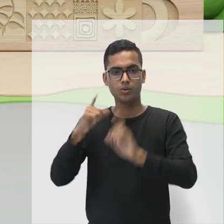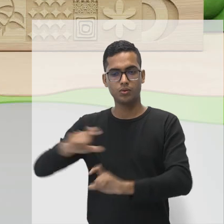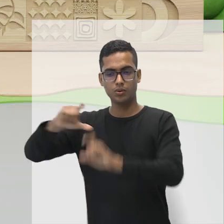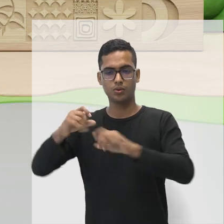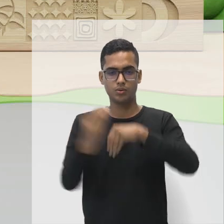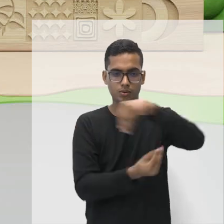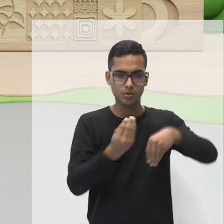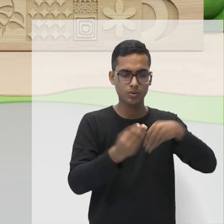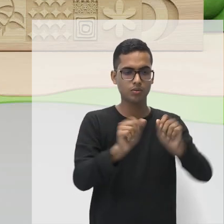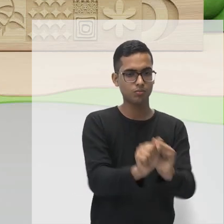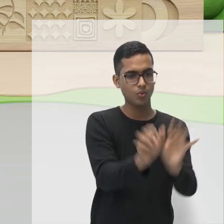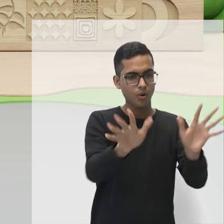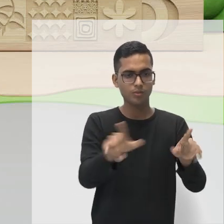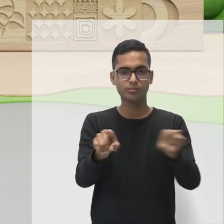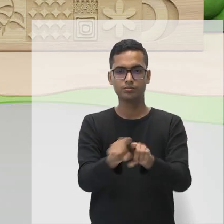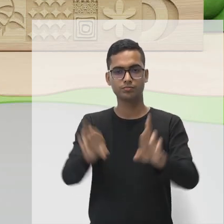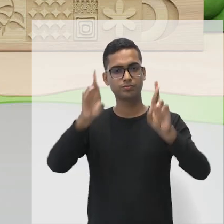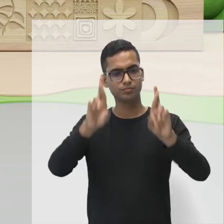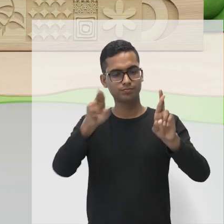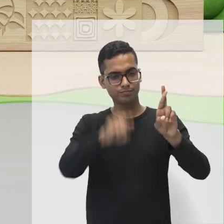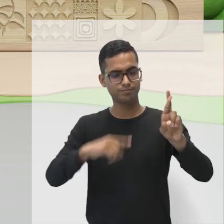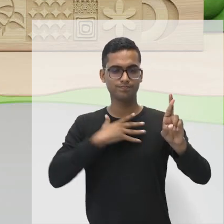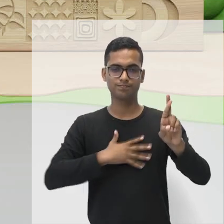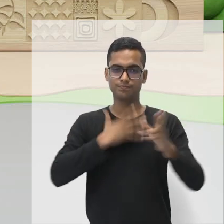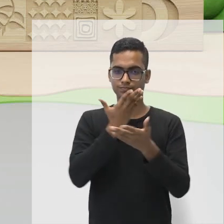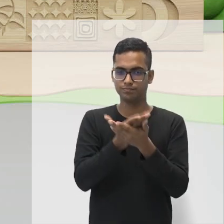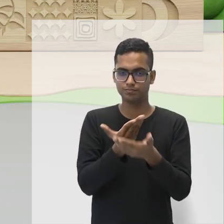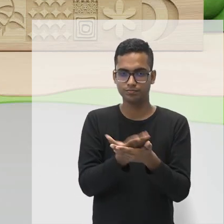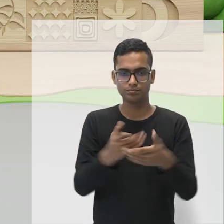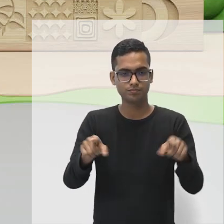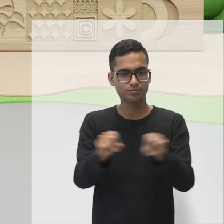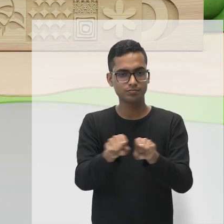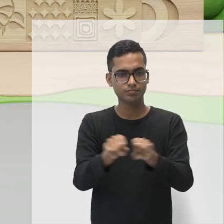homogêneas e heterogêneas e eu espero que você tenha